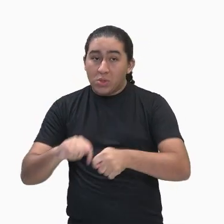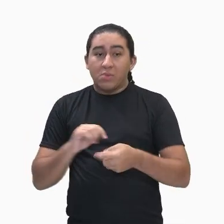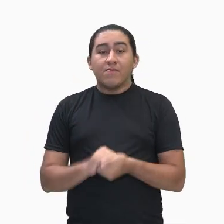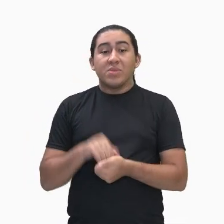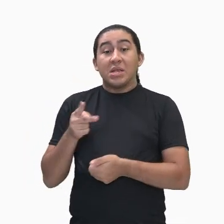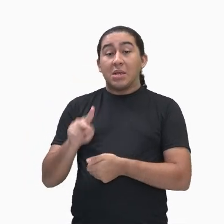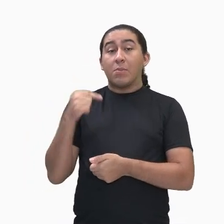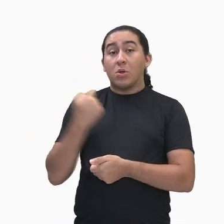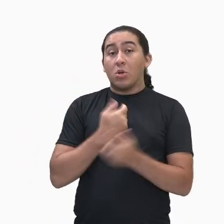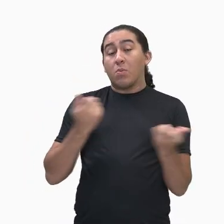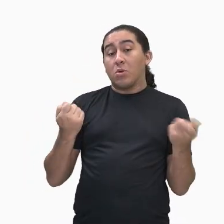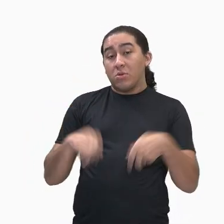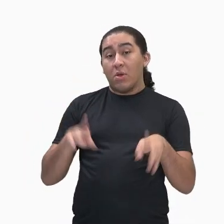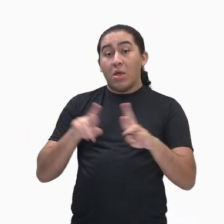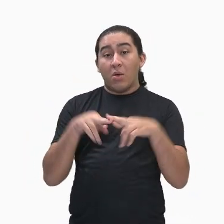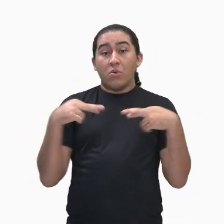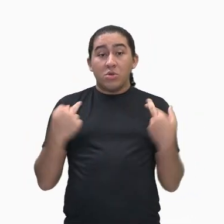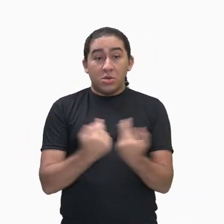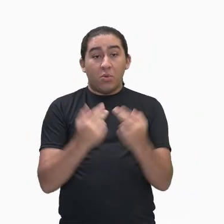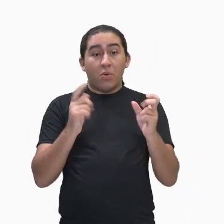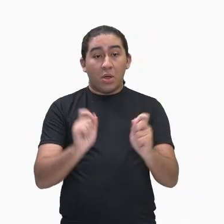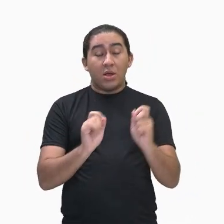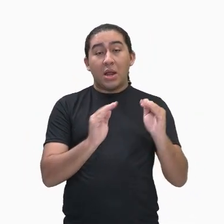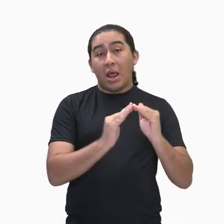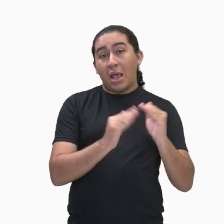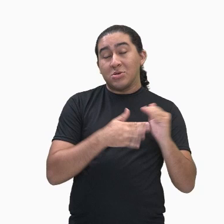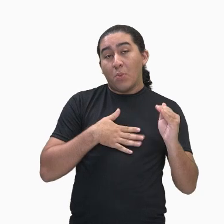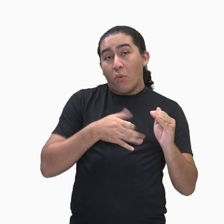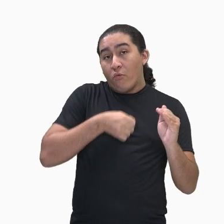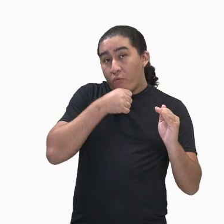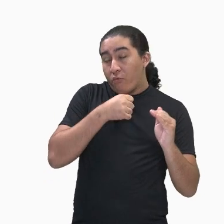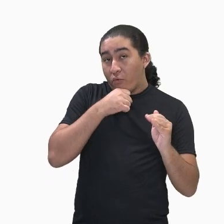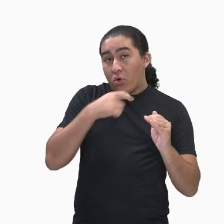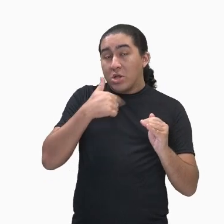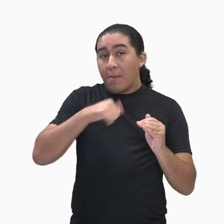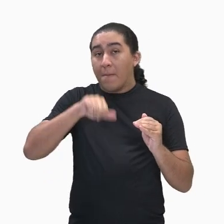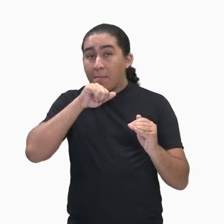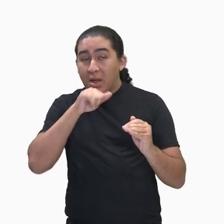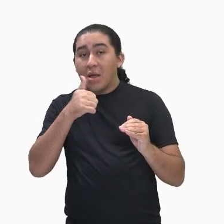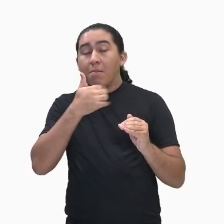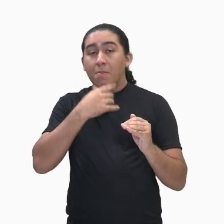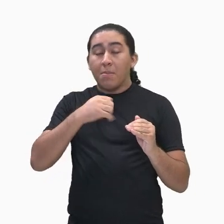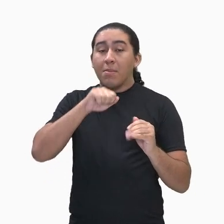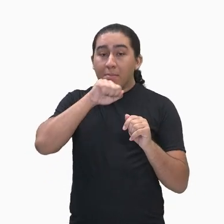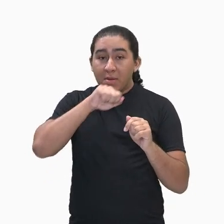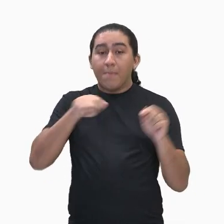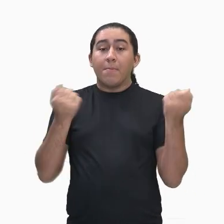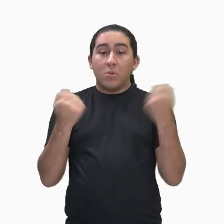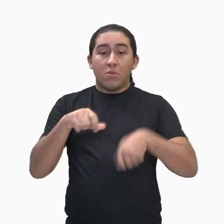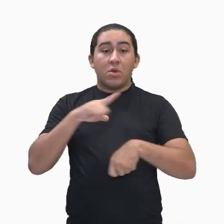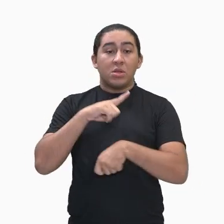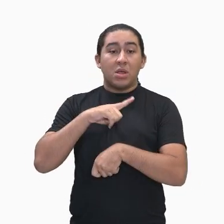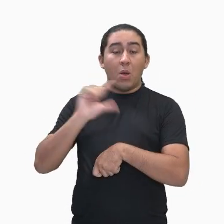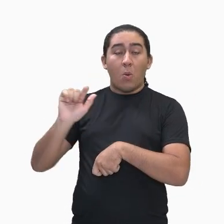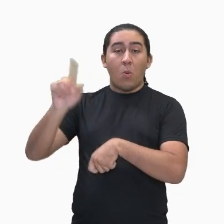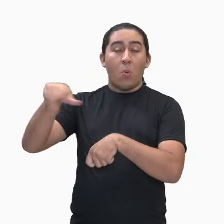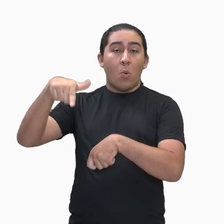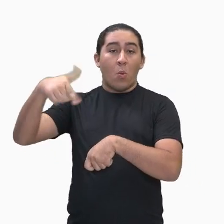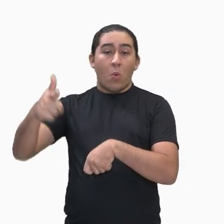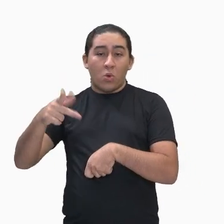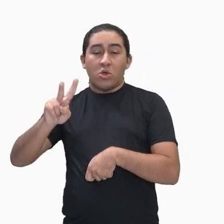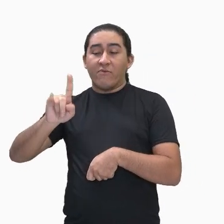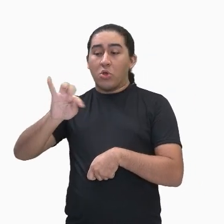nos reuníamos em casa de meus avós maternos em Vitória para o Natal, que nunca, em